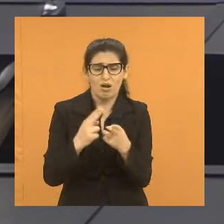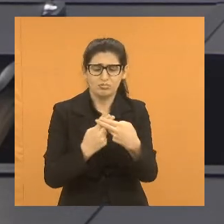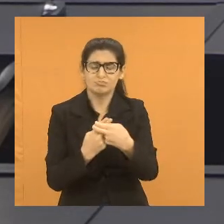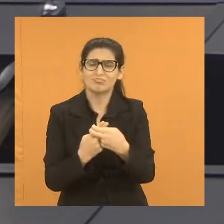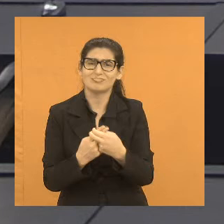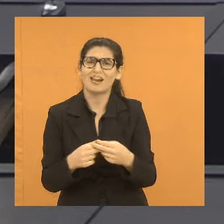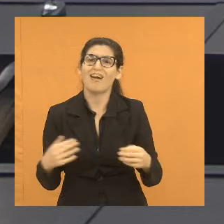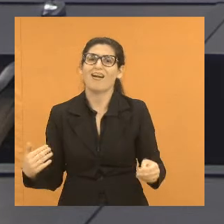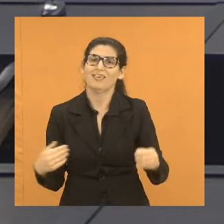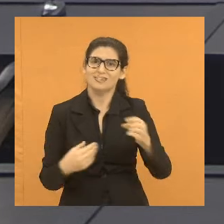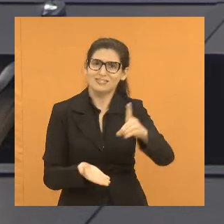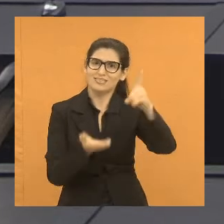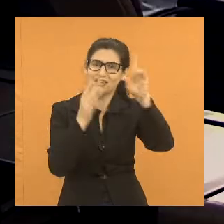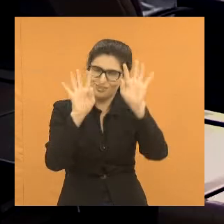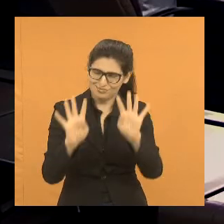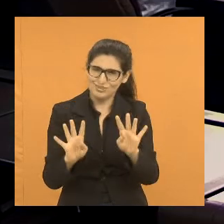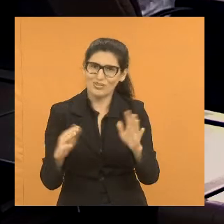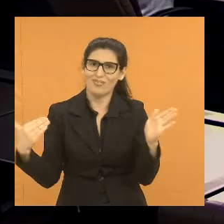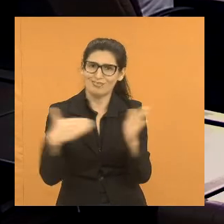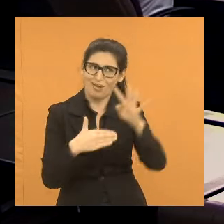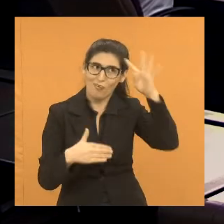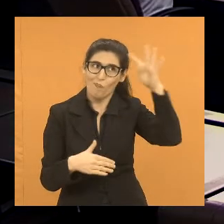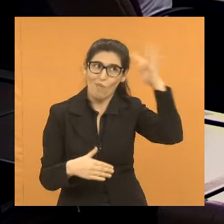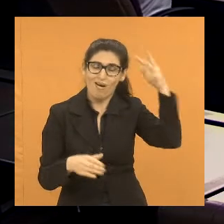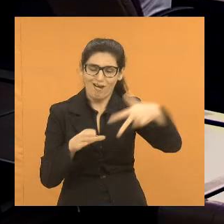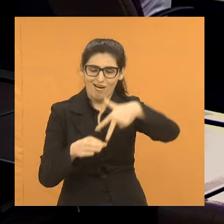nessa tribuna sobre a saúde também.